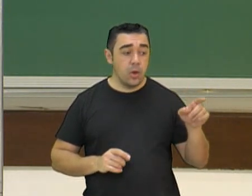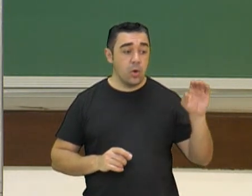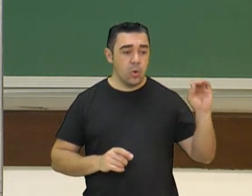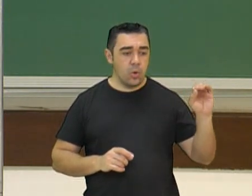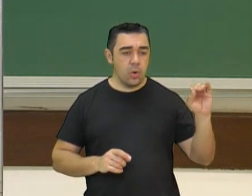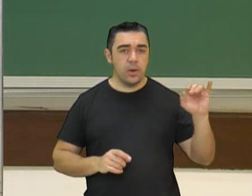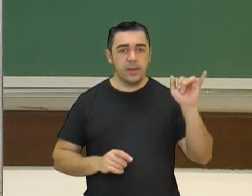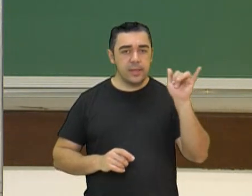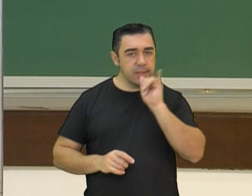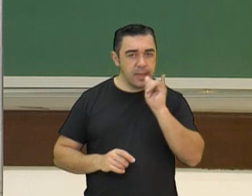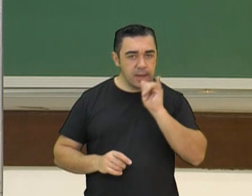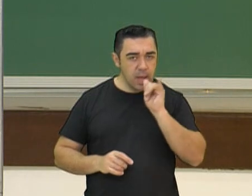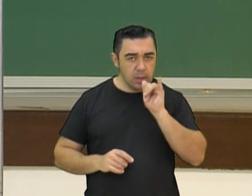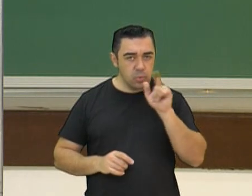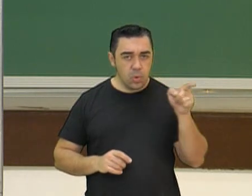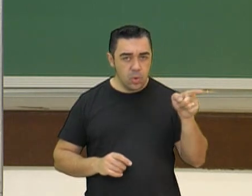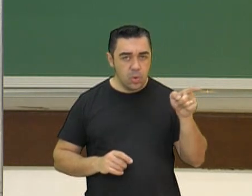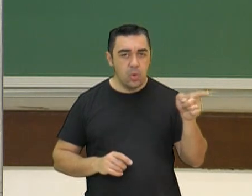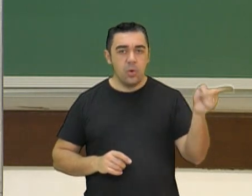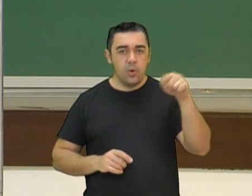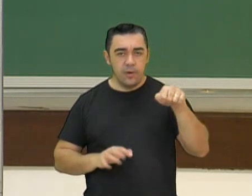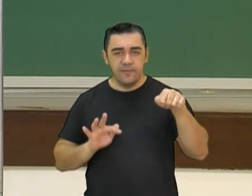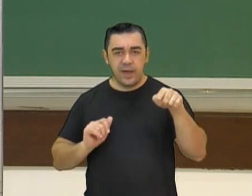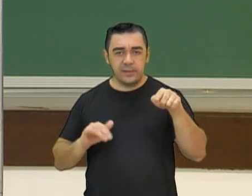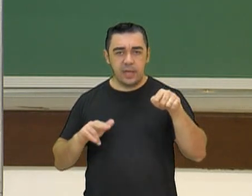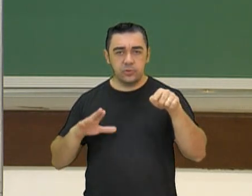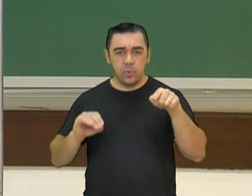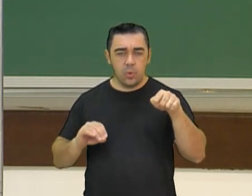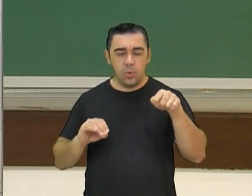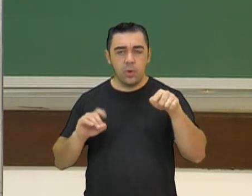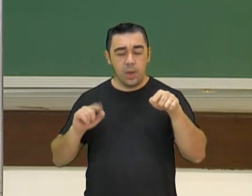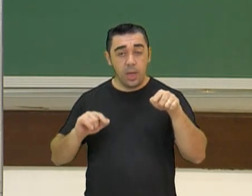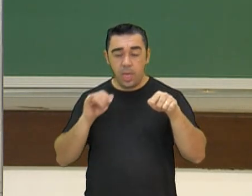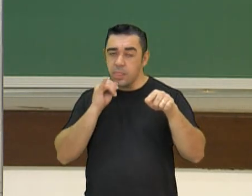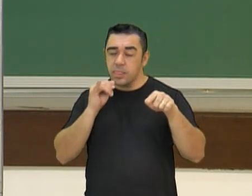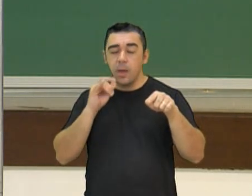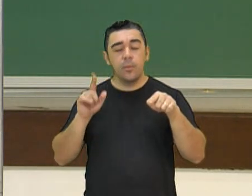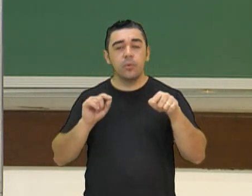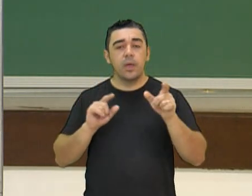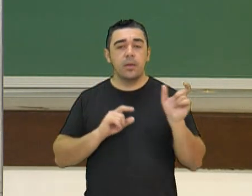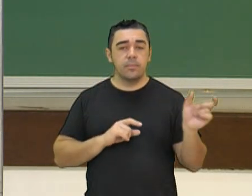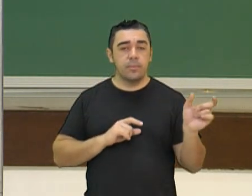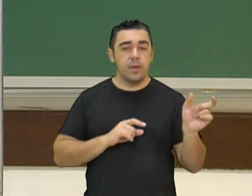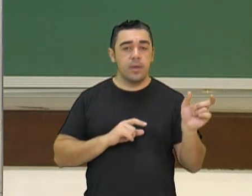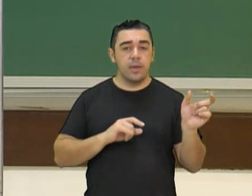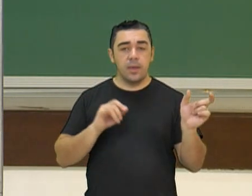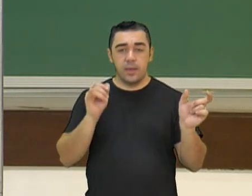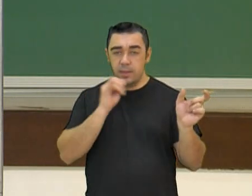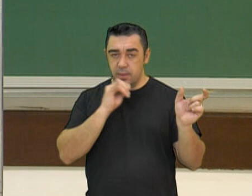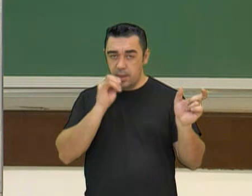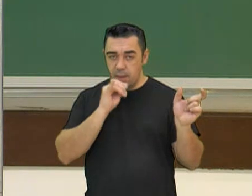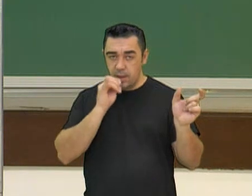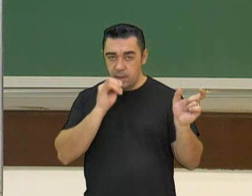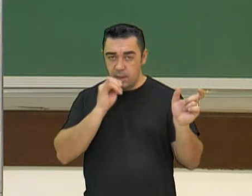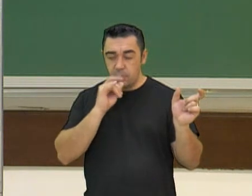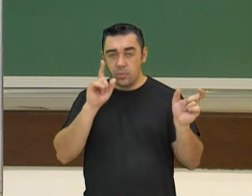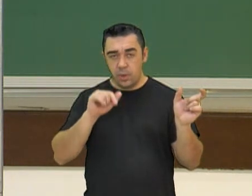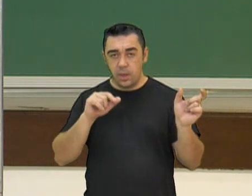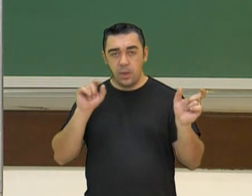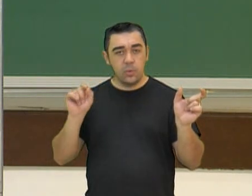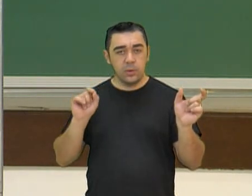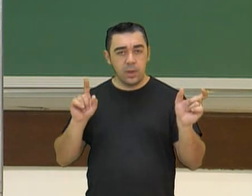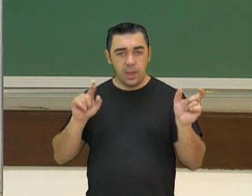italiano fanático. Então, nessa frase, nesse contexto de enunciação, a gente considera que italiano adquire aqui uma função